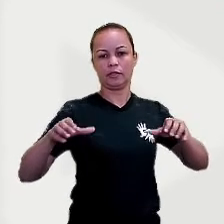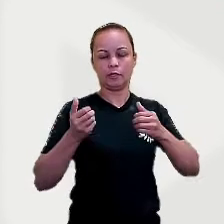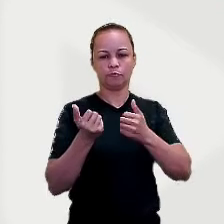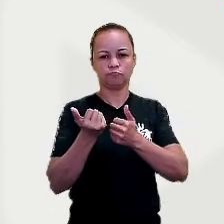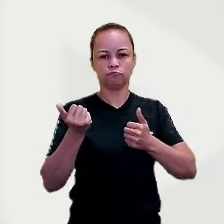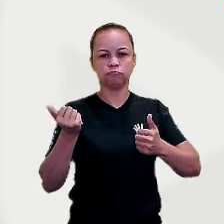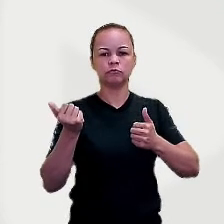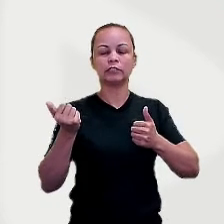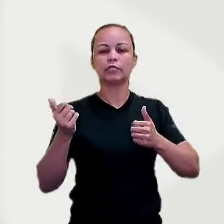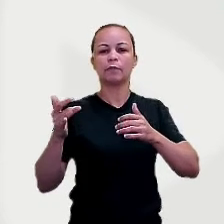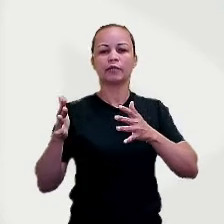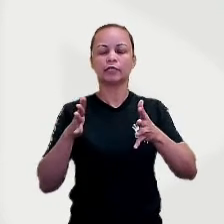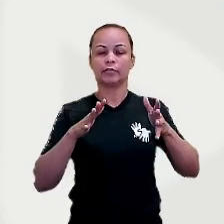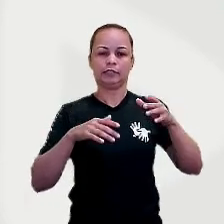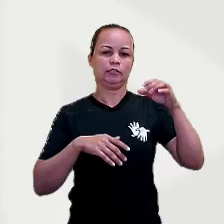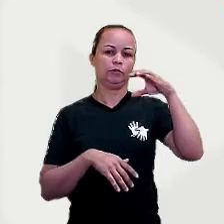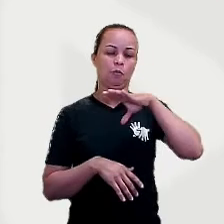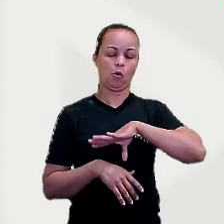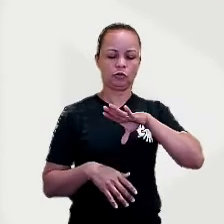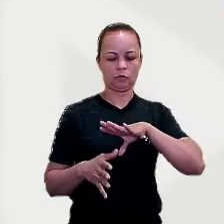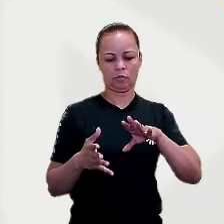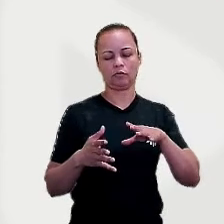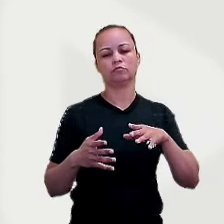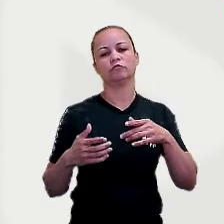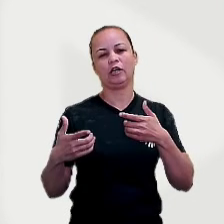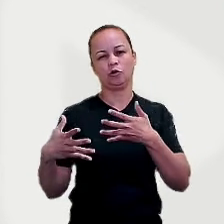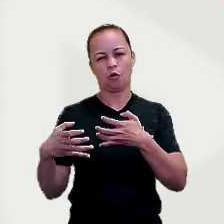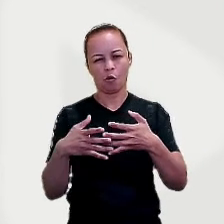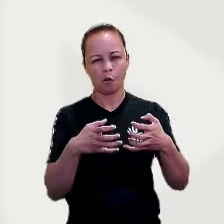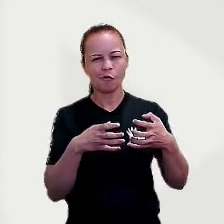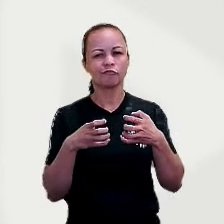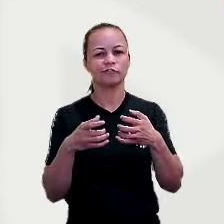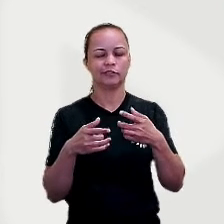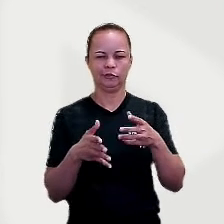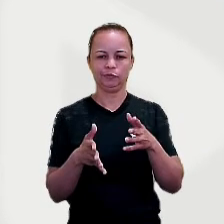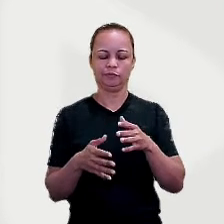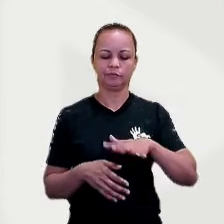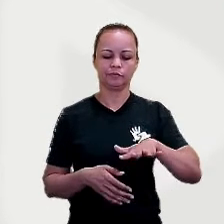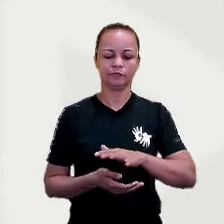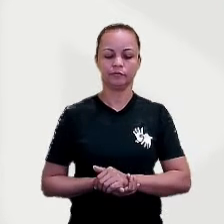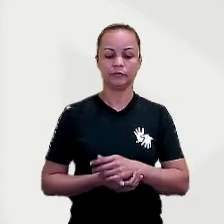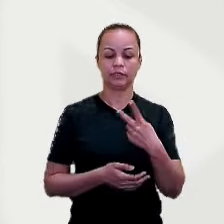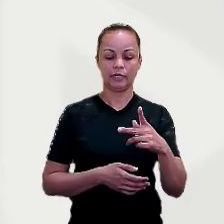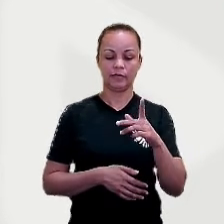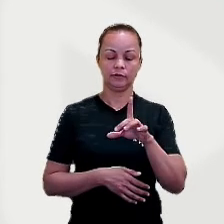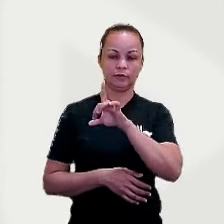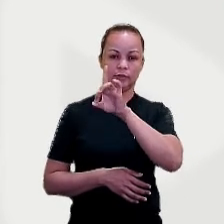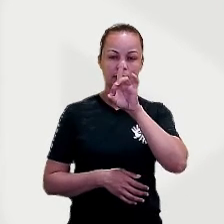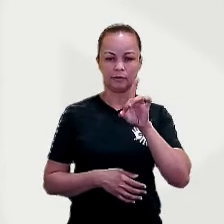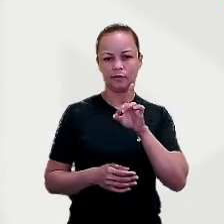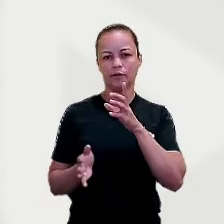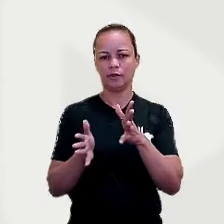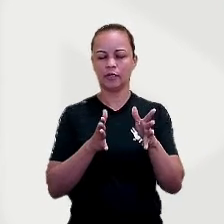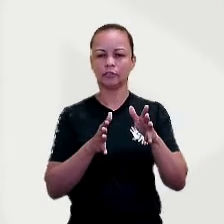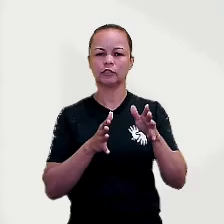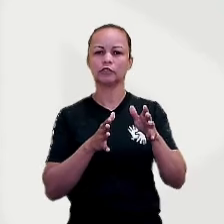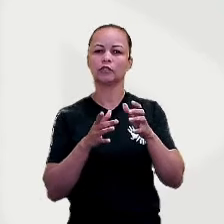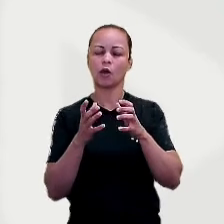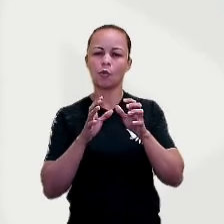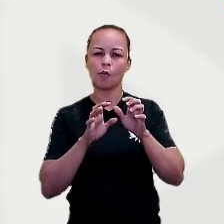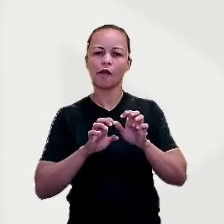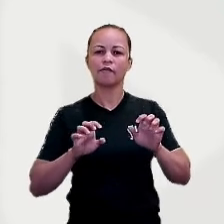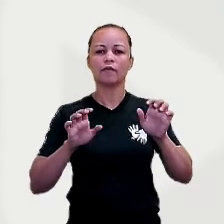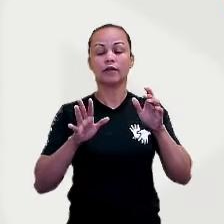não foi nada fácil não, viu? Teve vários conflitos nesse meio. A importância da data é refletida nos eventos que são organizados